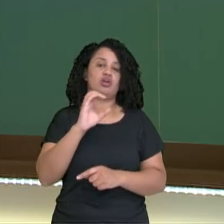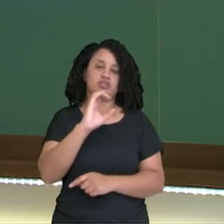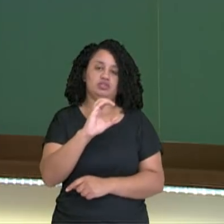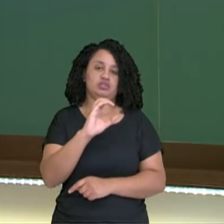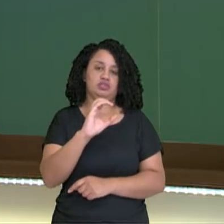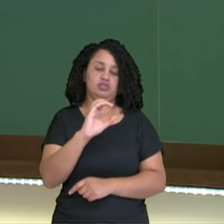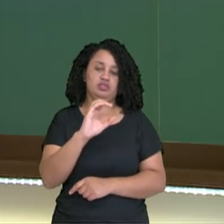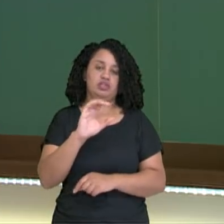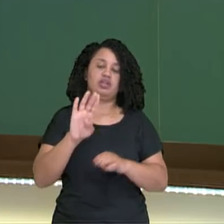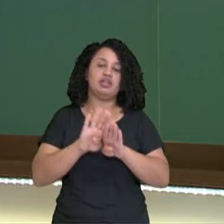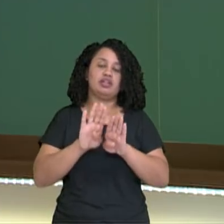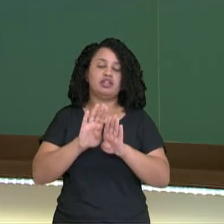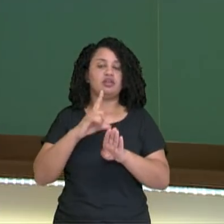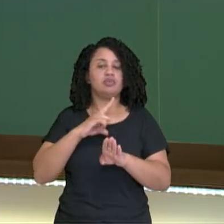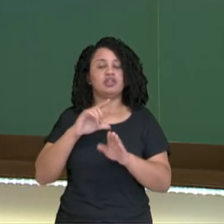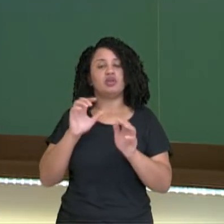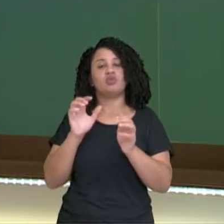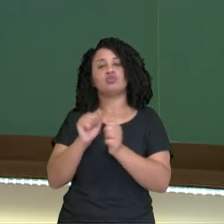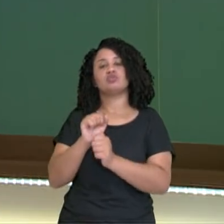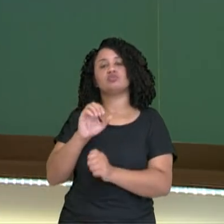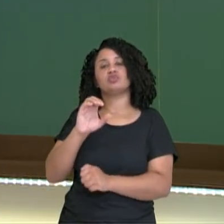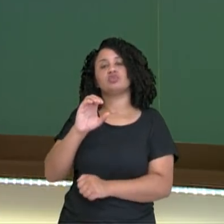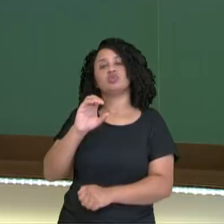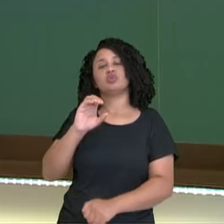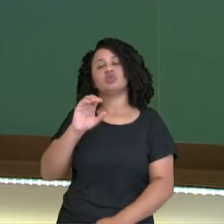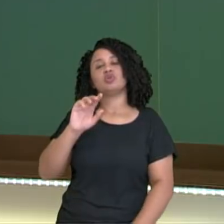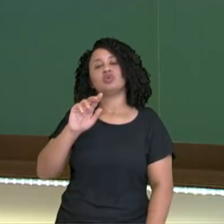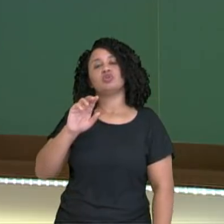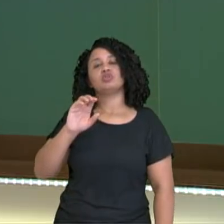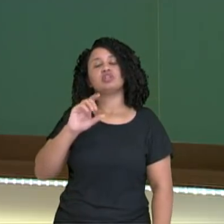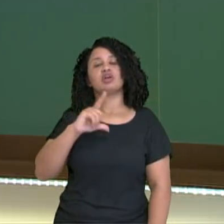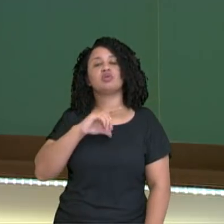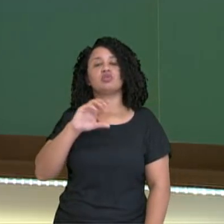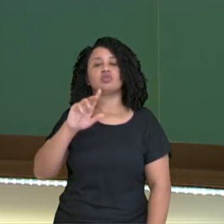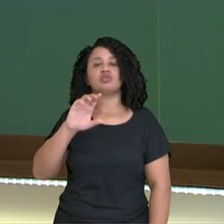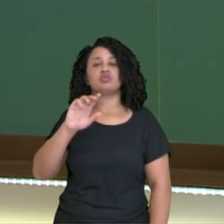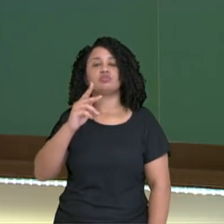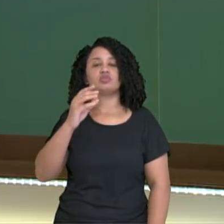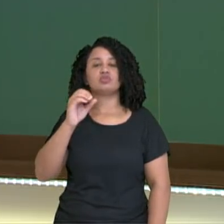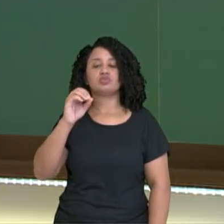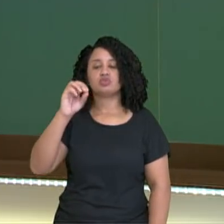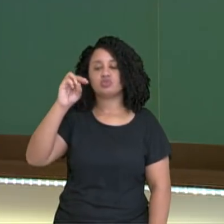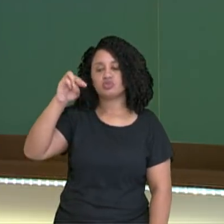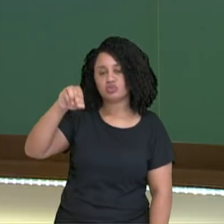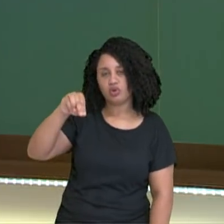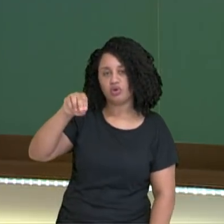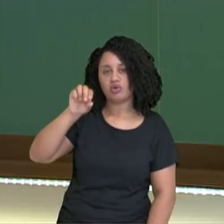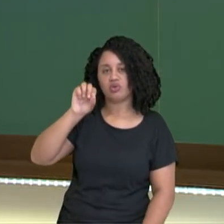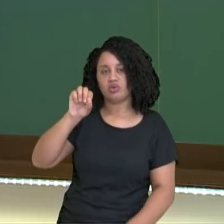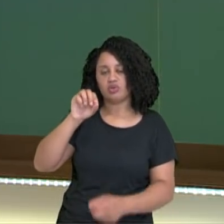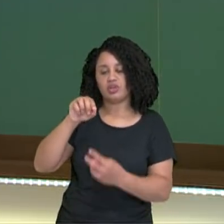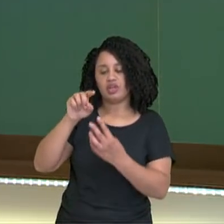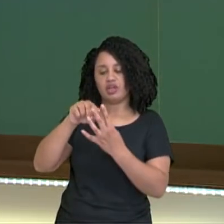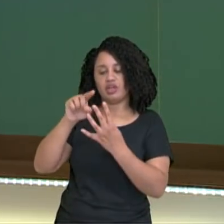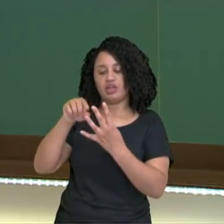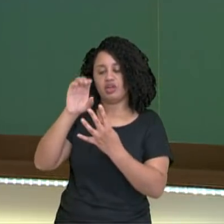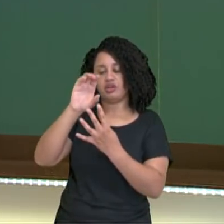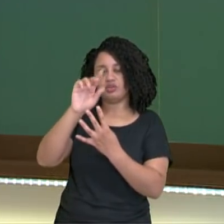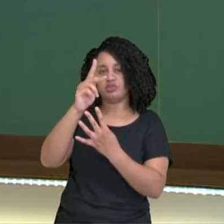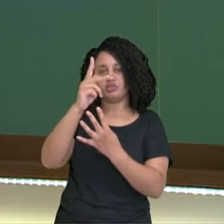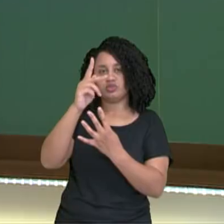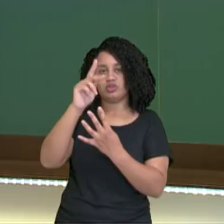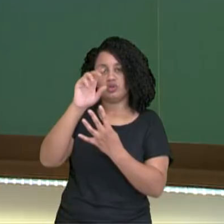tem o grupo do Chon. O que é o Chon? Carbono, hidrogênio, oxigênio e nitrogênio. Então, o Chon